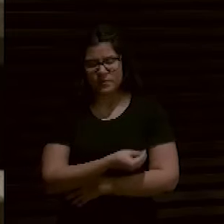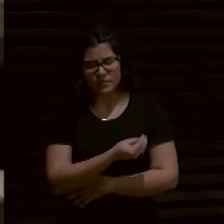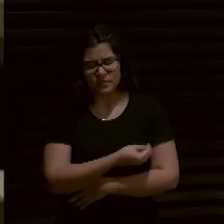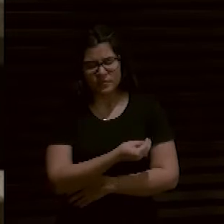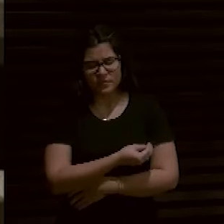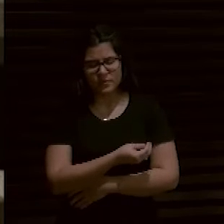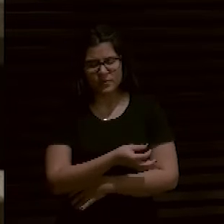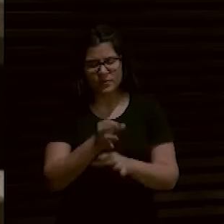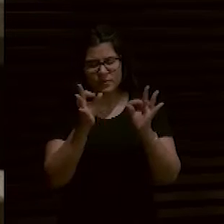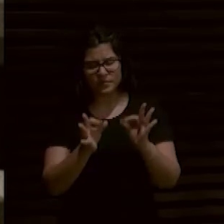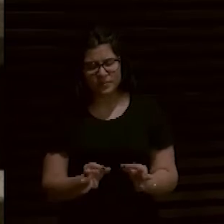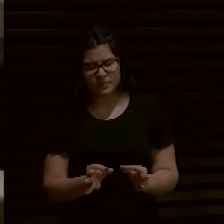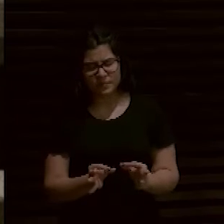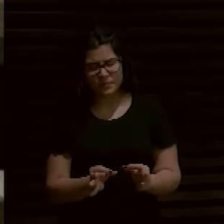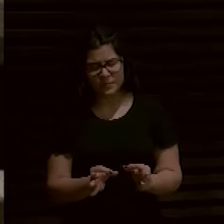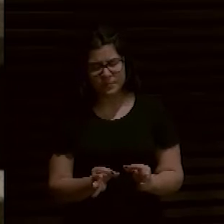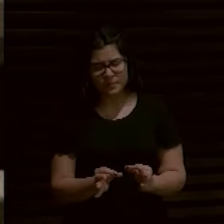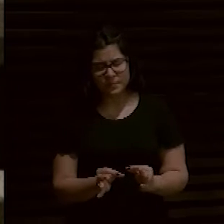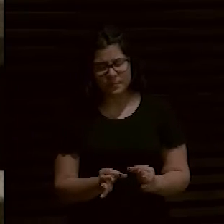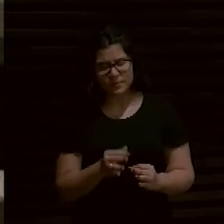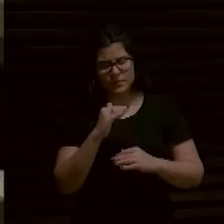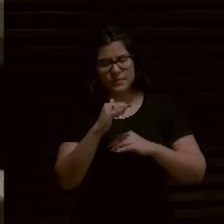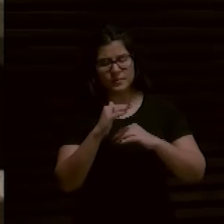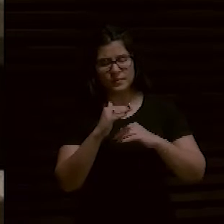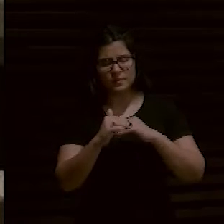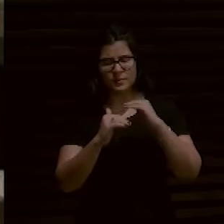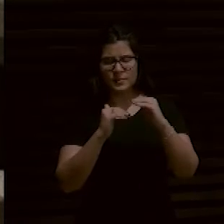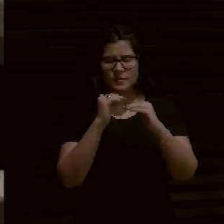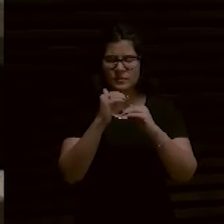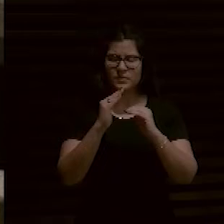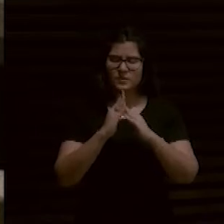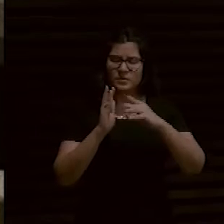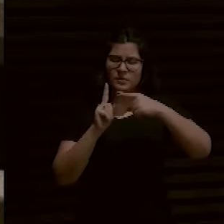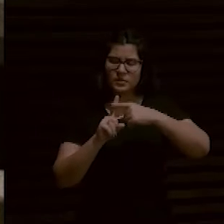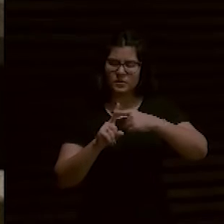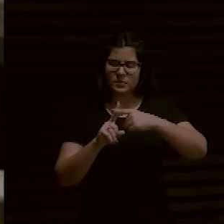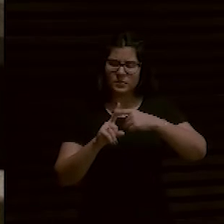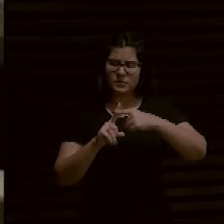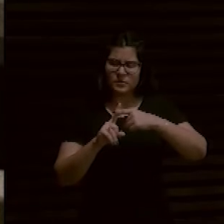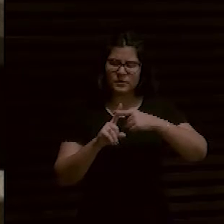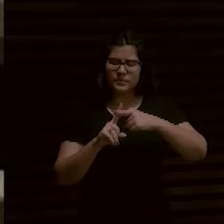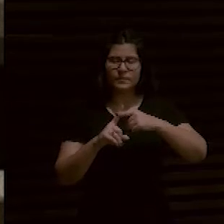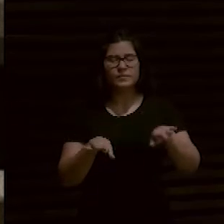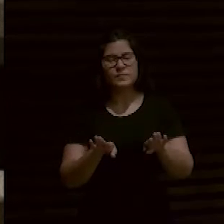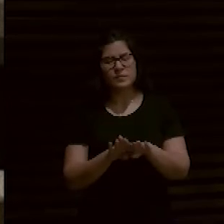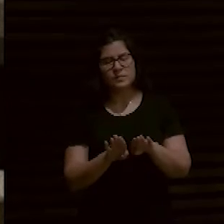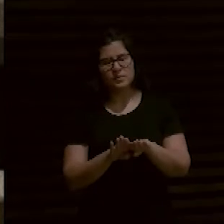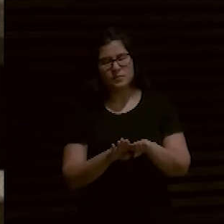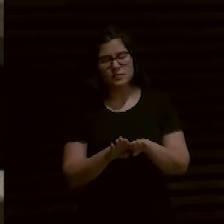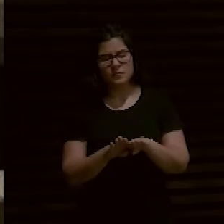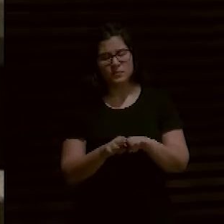viva e eficaz, para edificar, Senhor, a Tua igreja, mas, sobretudo,